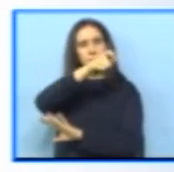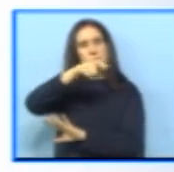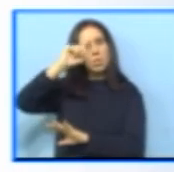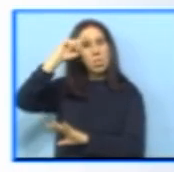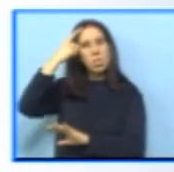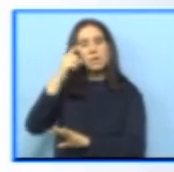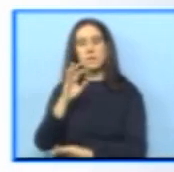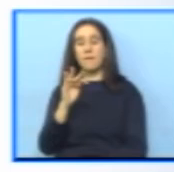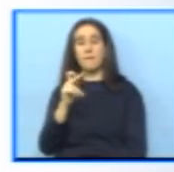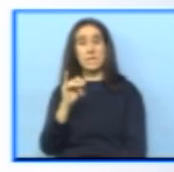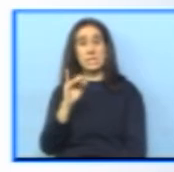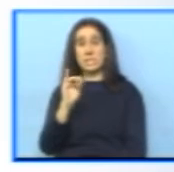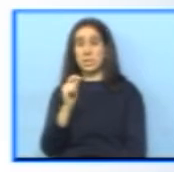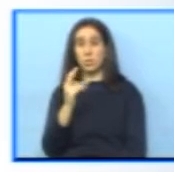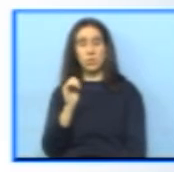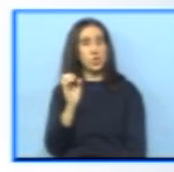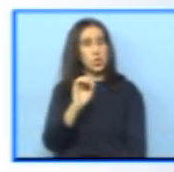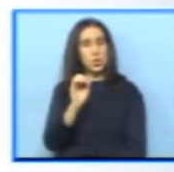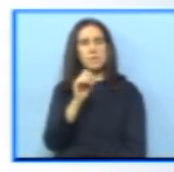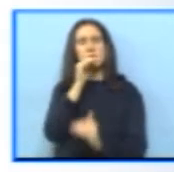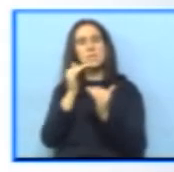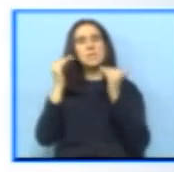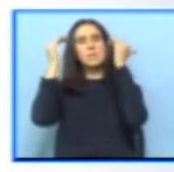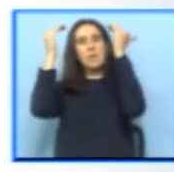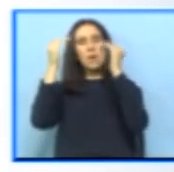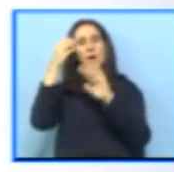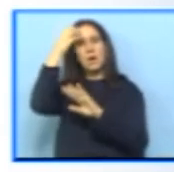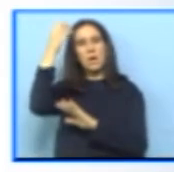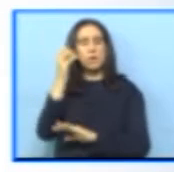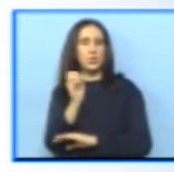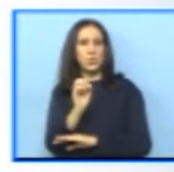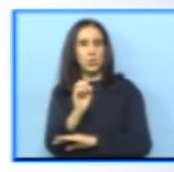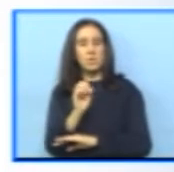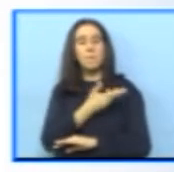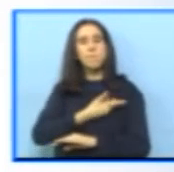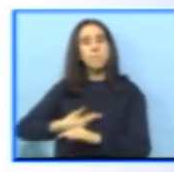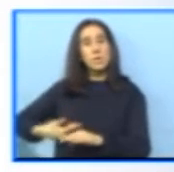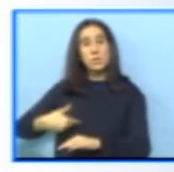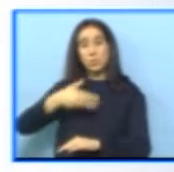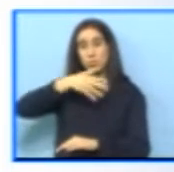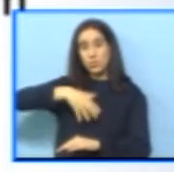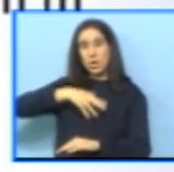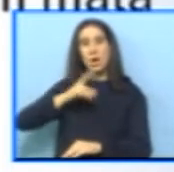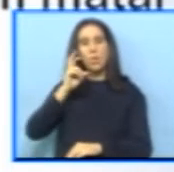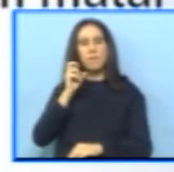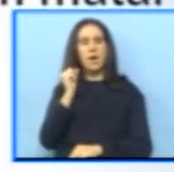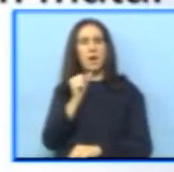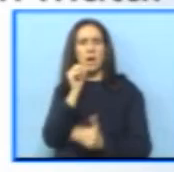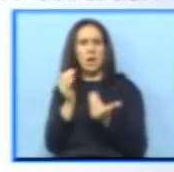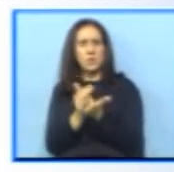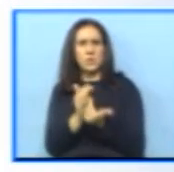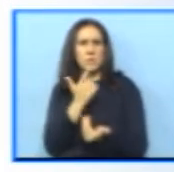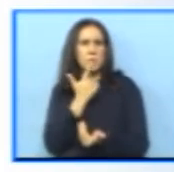não entrareis no reino dos céus. Ouvistes que foi dito aos antigos: não matarás. Quem matar